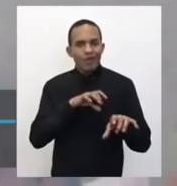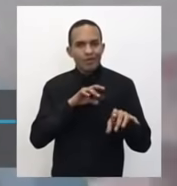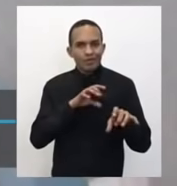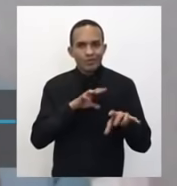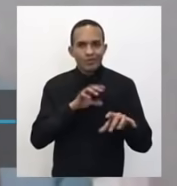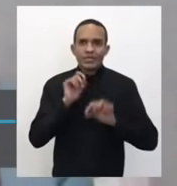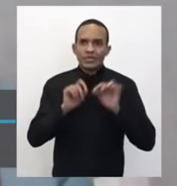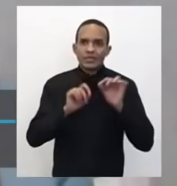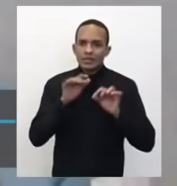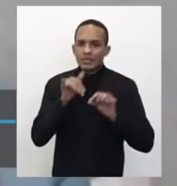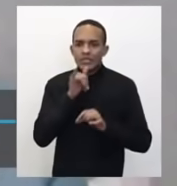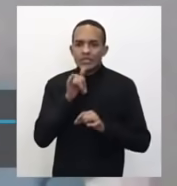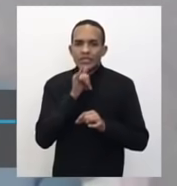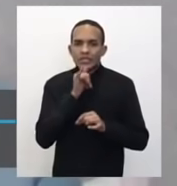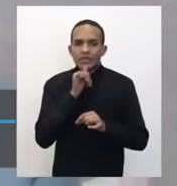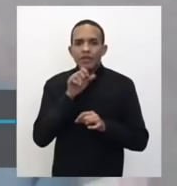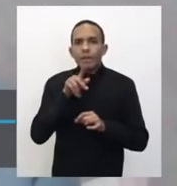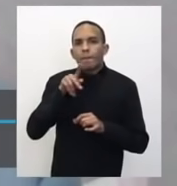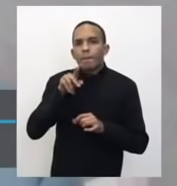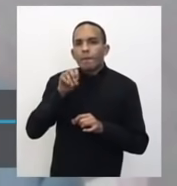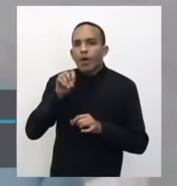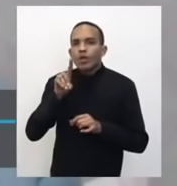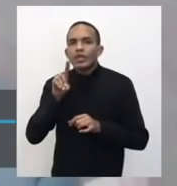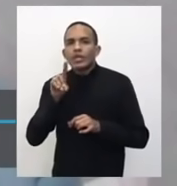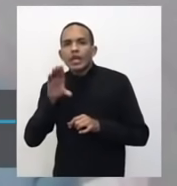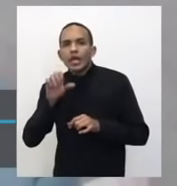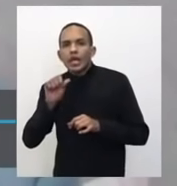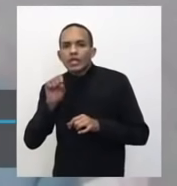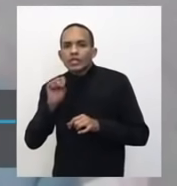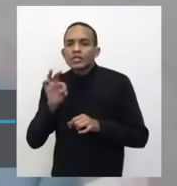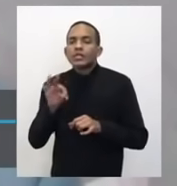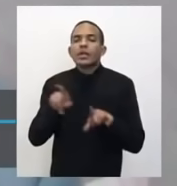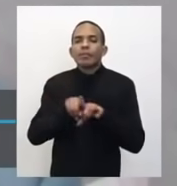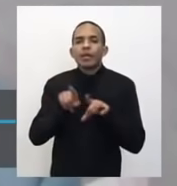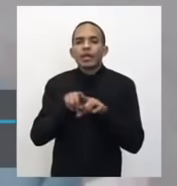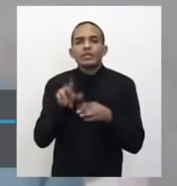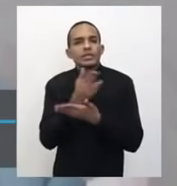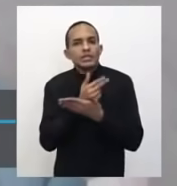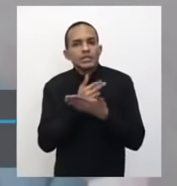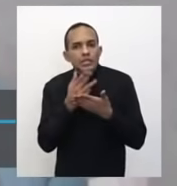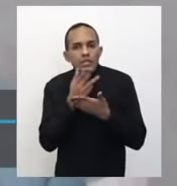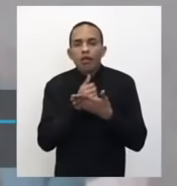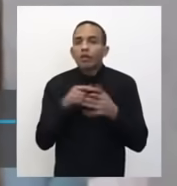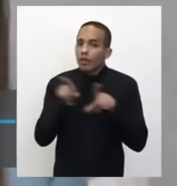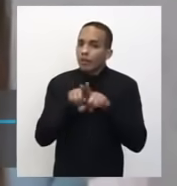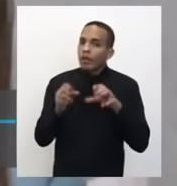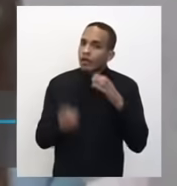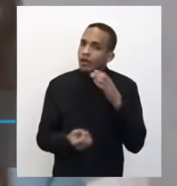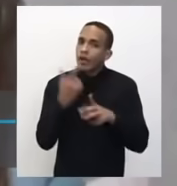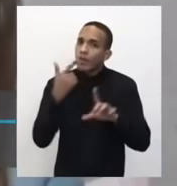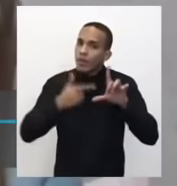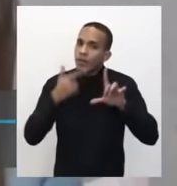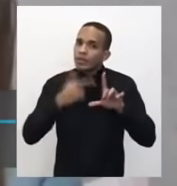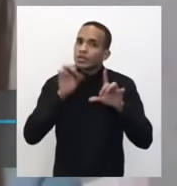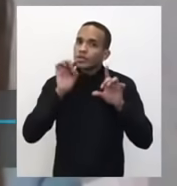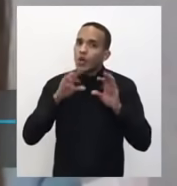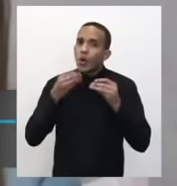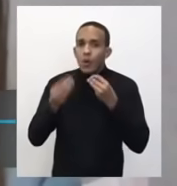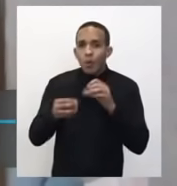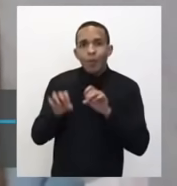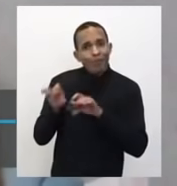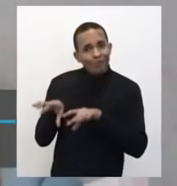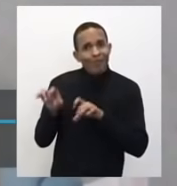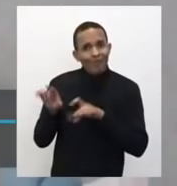fazem podcast, por exemplo, ou que trabalham com design gráfico e que fazem memes apenas para fins